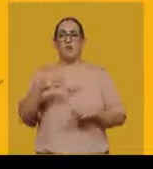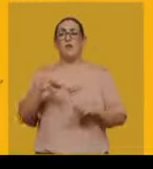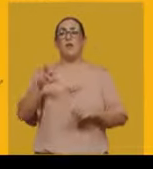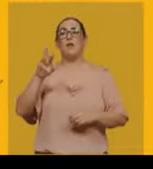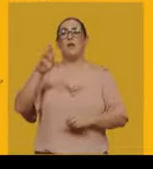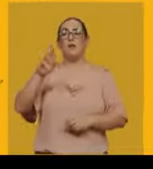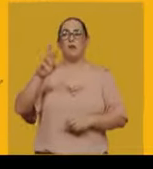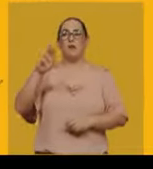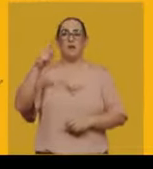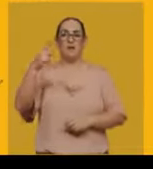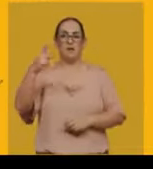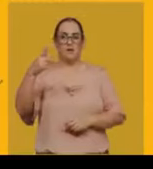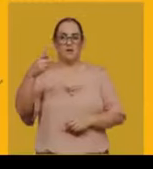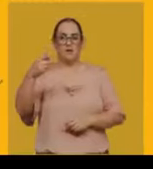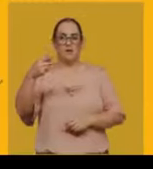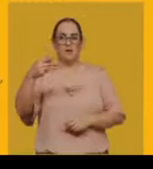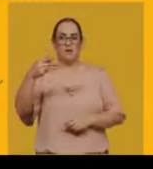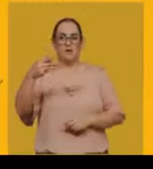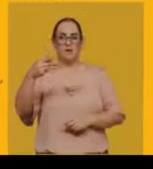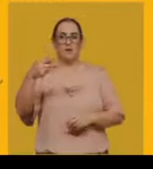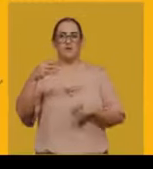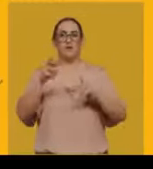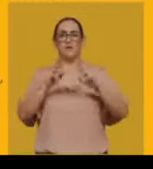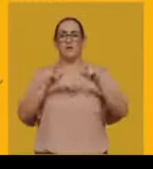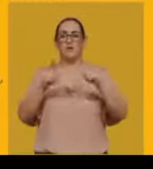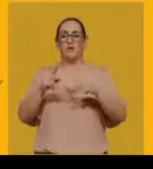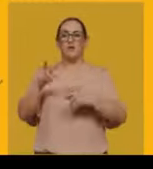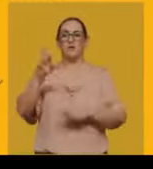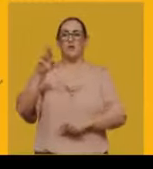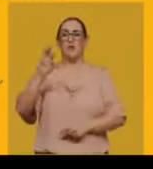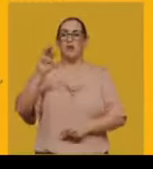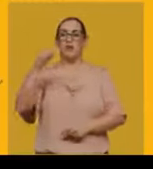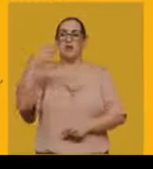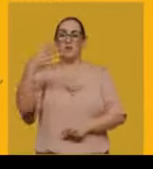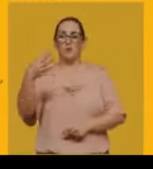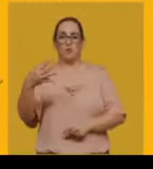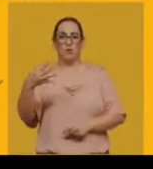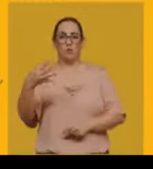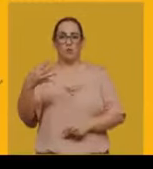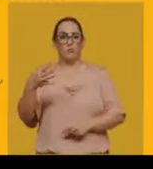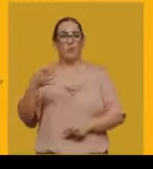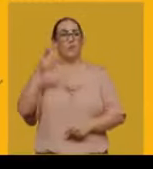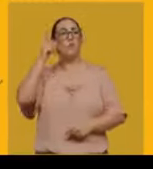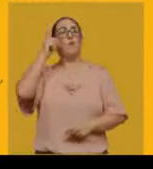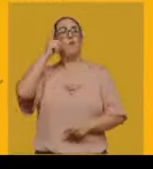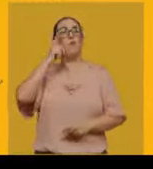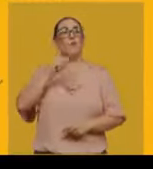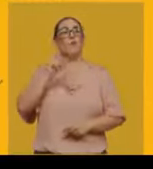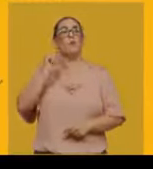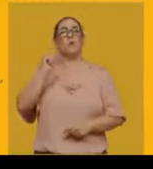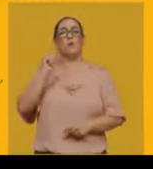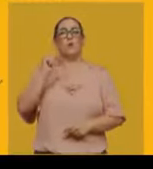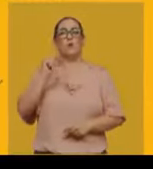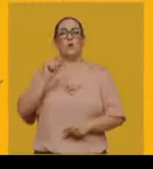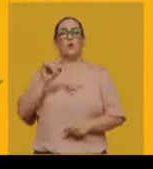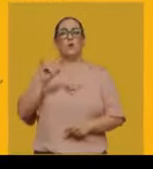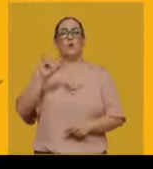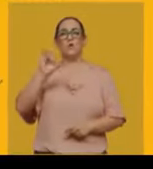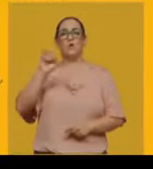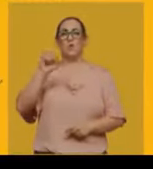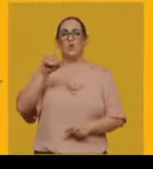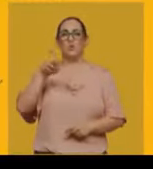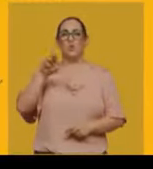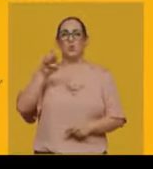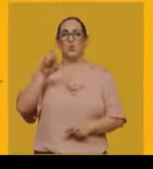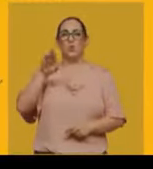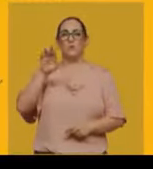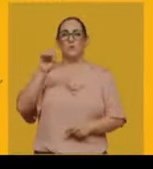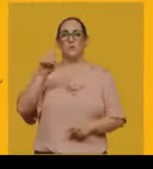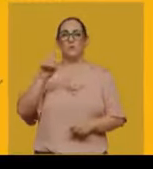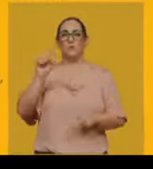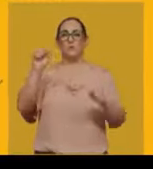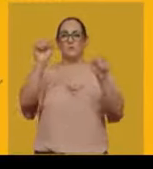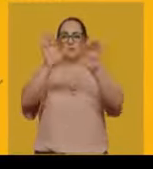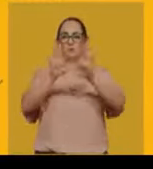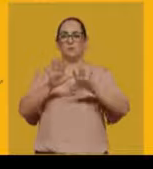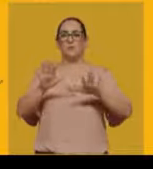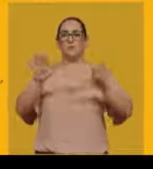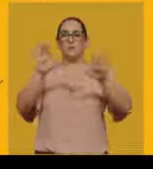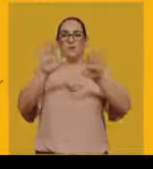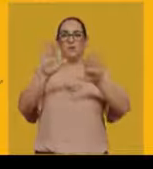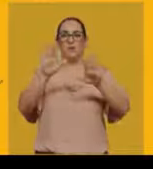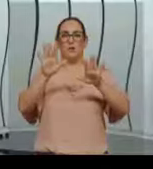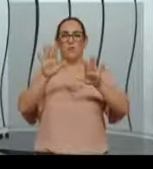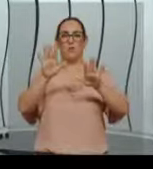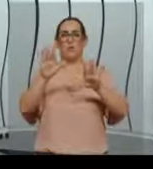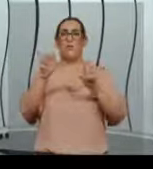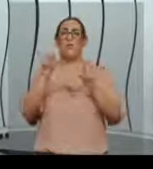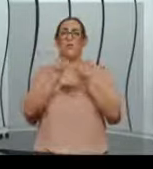forma, eu vou garantir a existência de um isômero espacial geométrico, ok? Vamos fazer algumas atividades